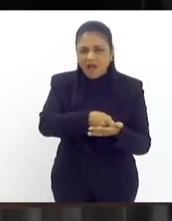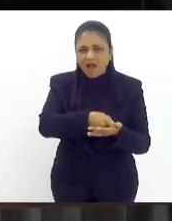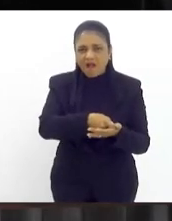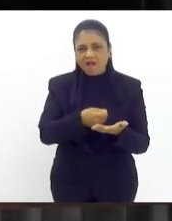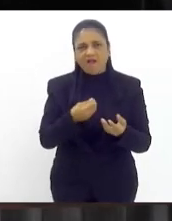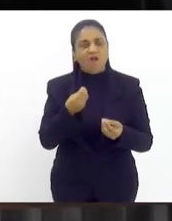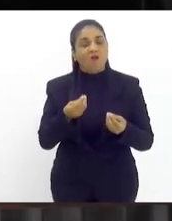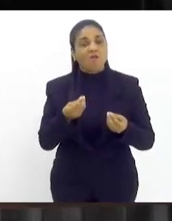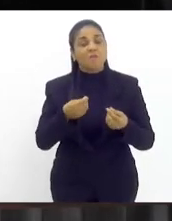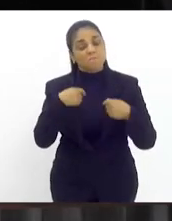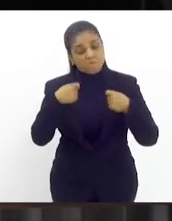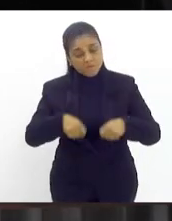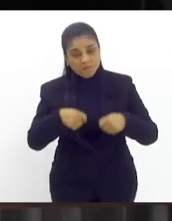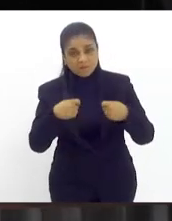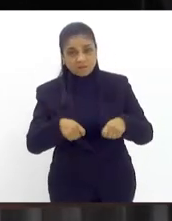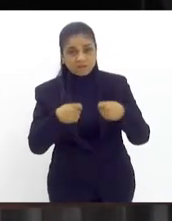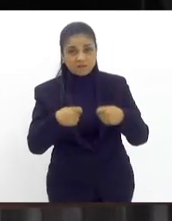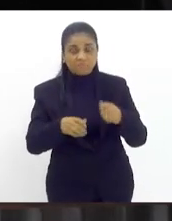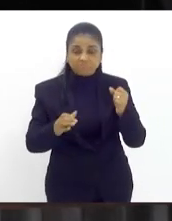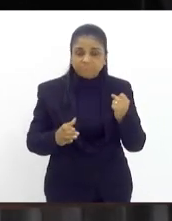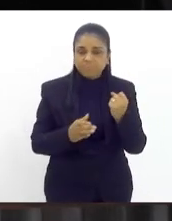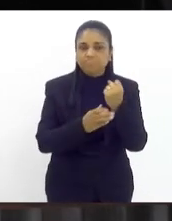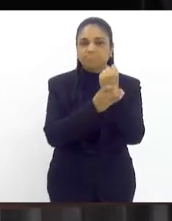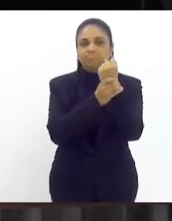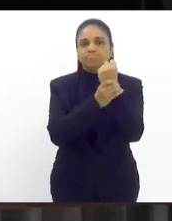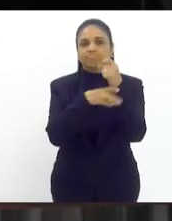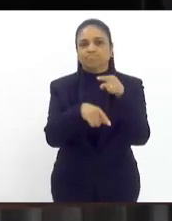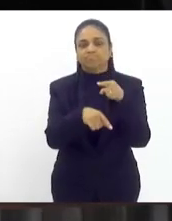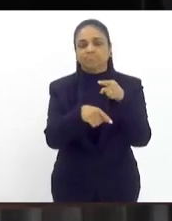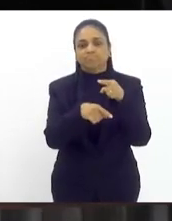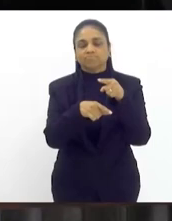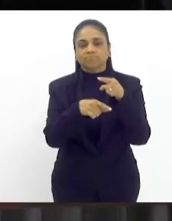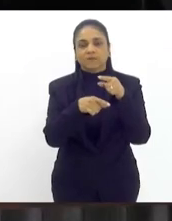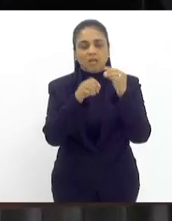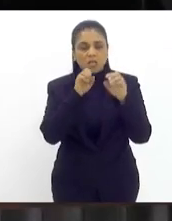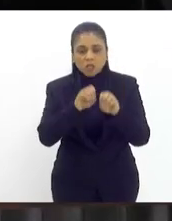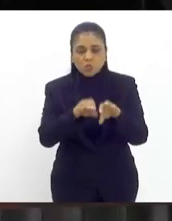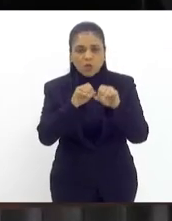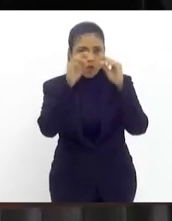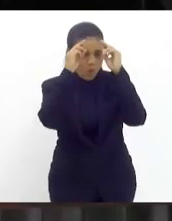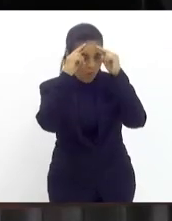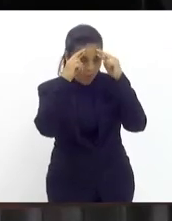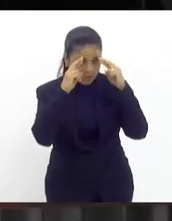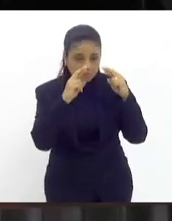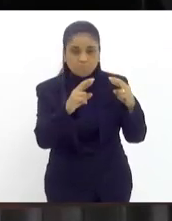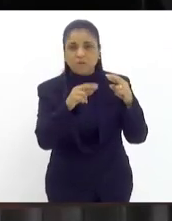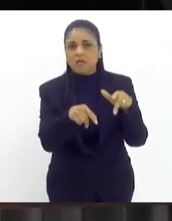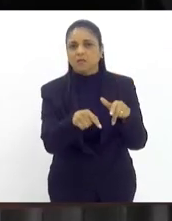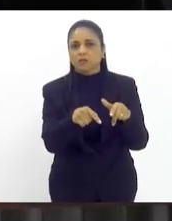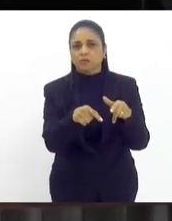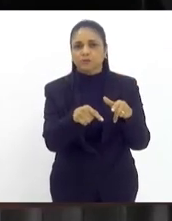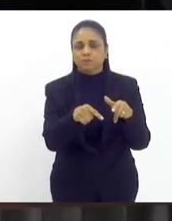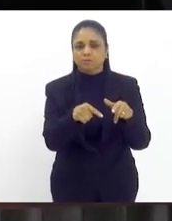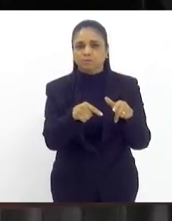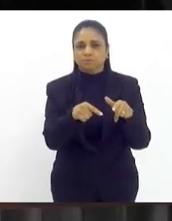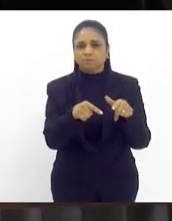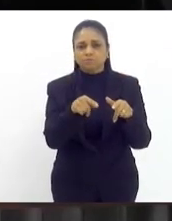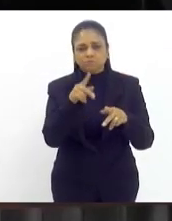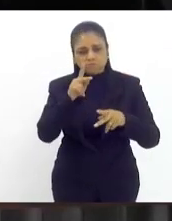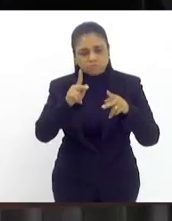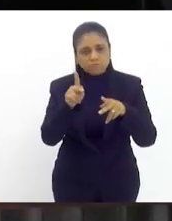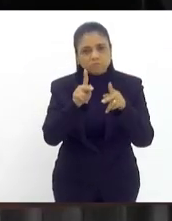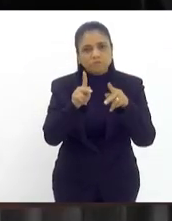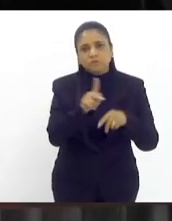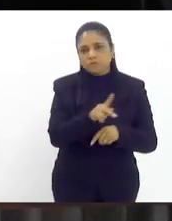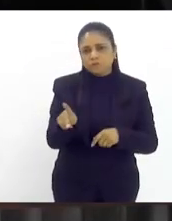precisamos garantir que a educação tenha o seu respeito respeito aos profissionais